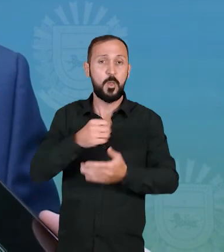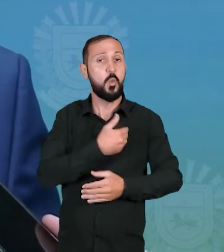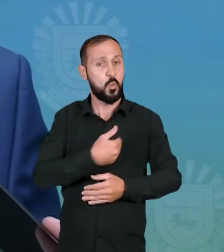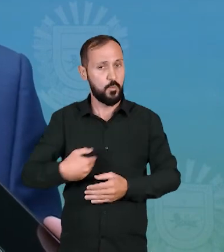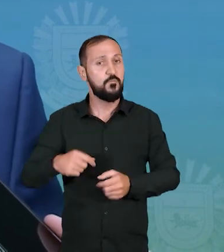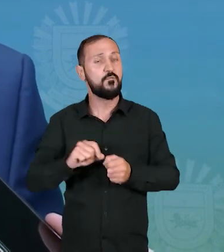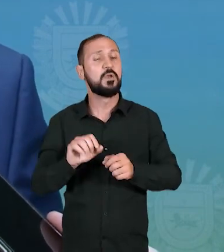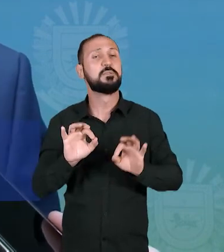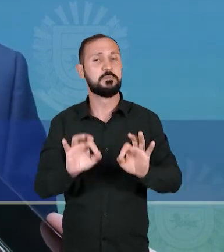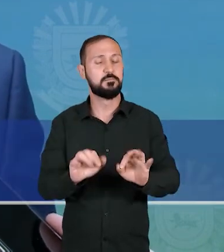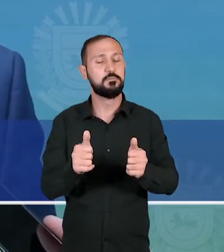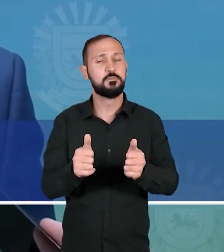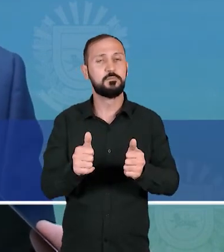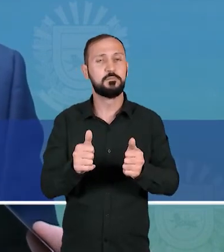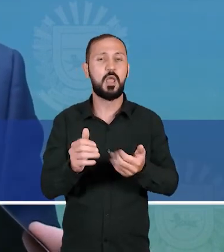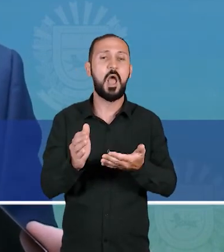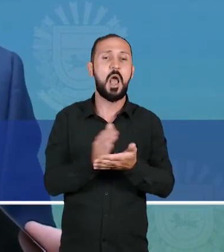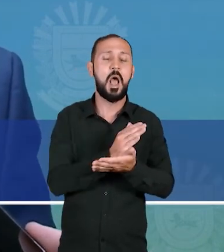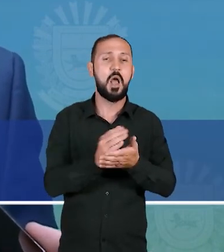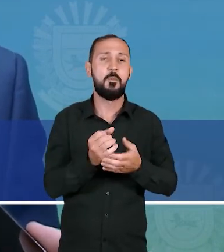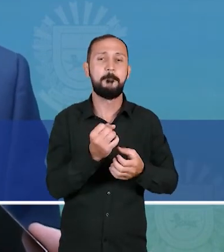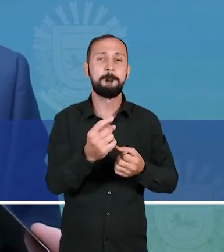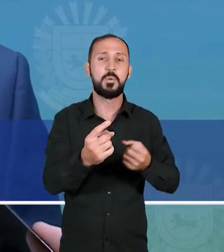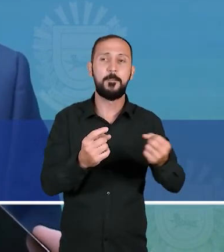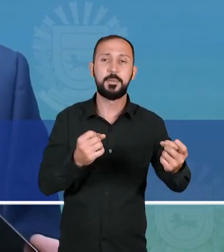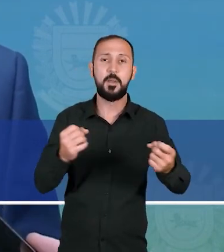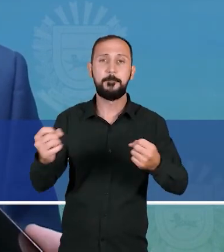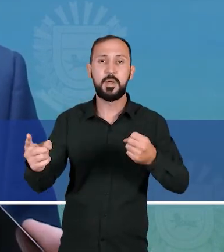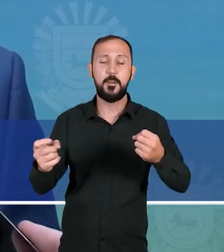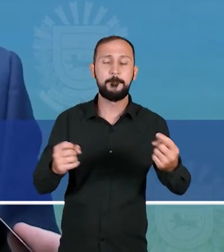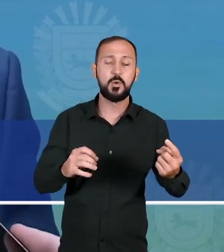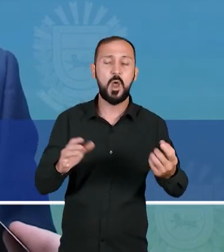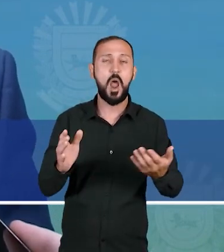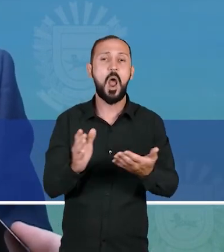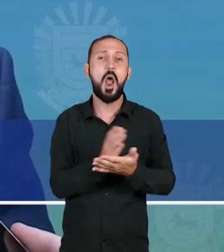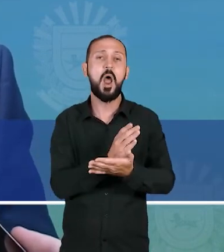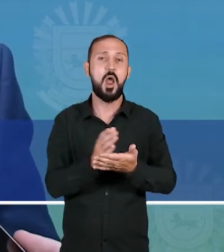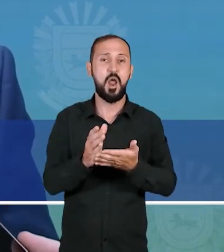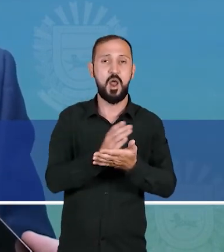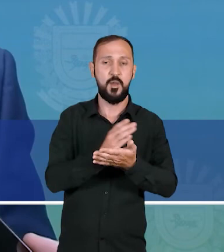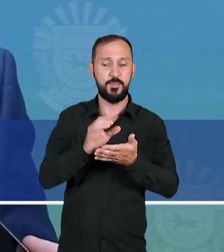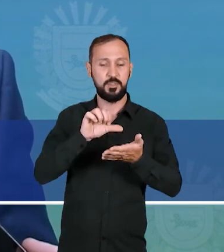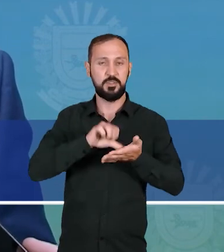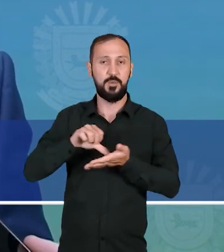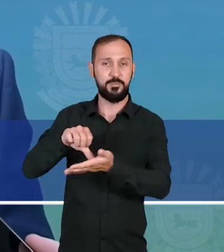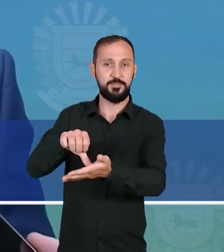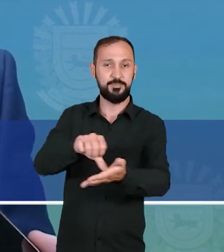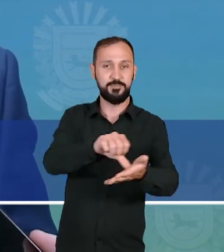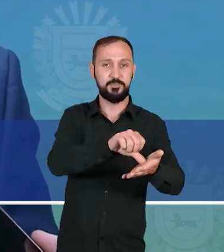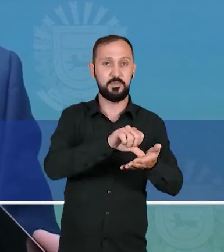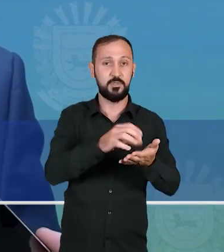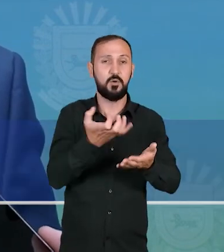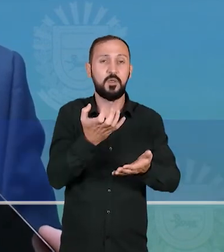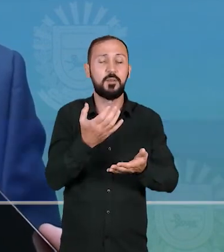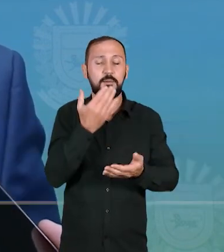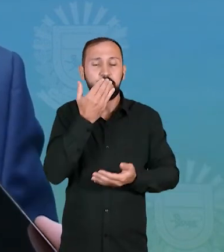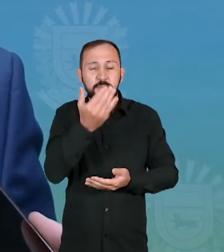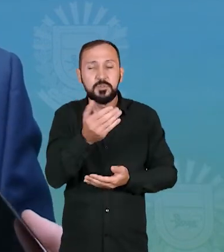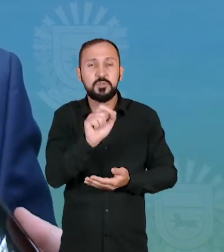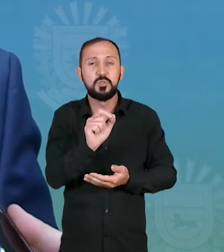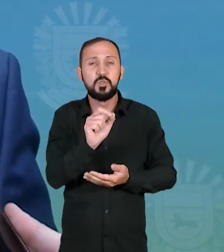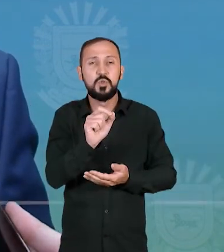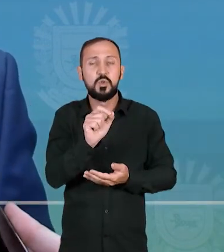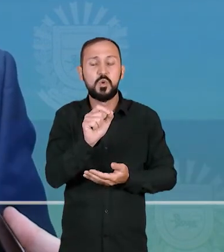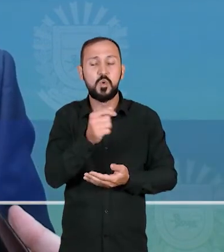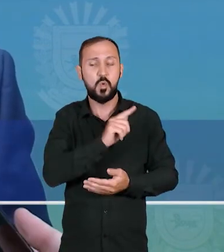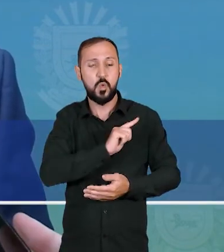estado instalou mamógrafos em algumas regiões polos do estado. Nós solicitamos que o governo